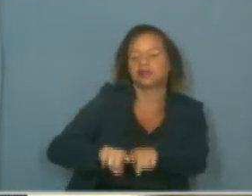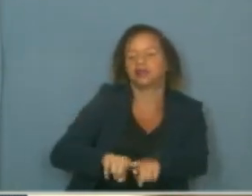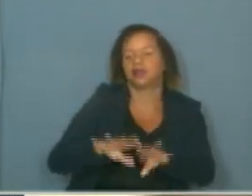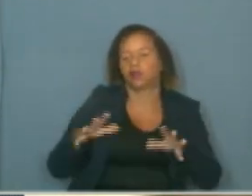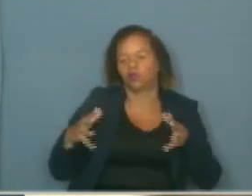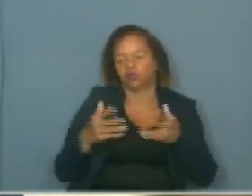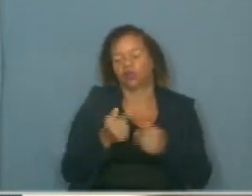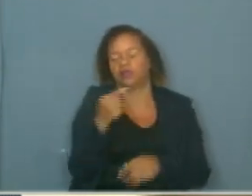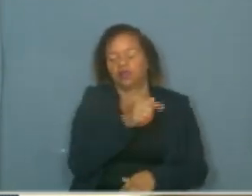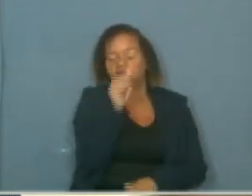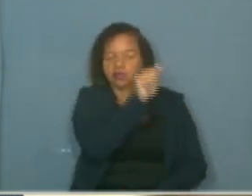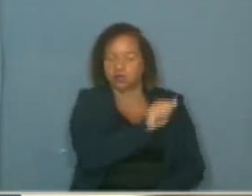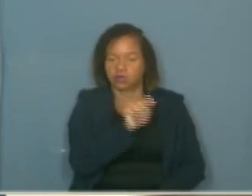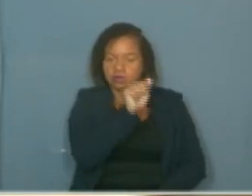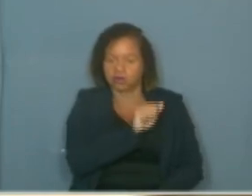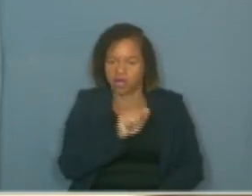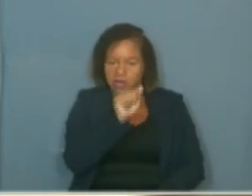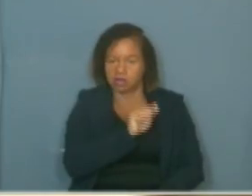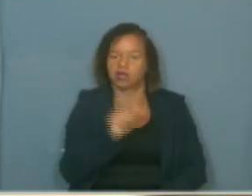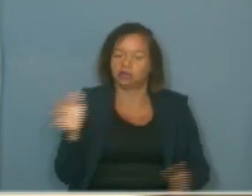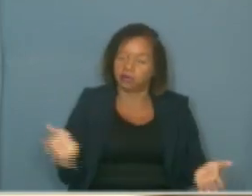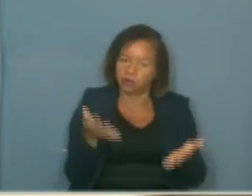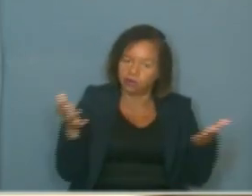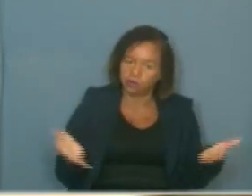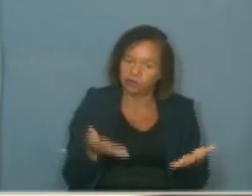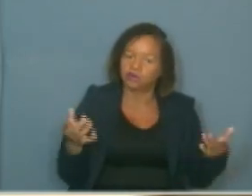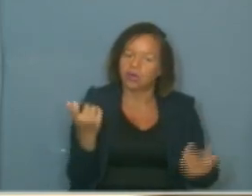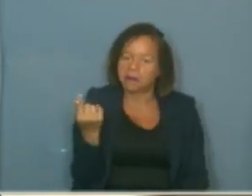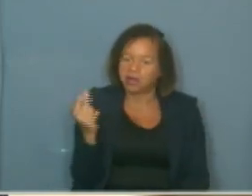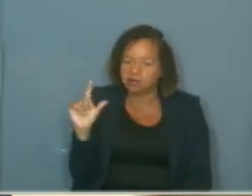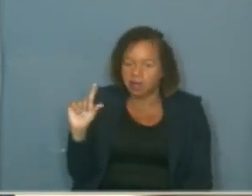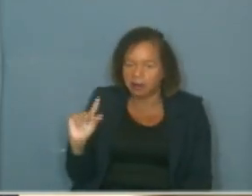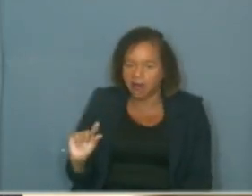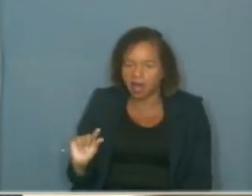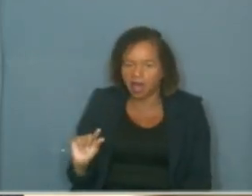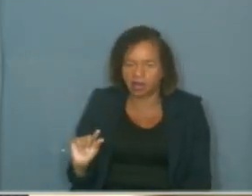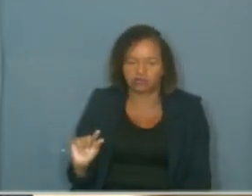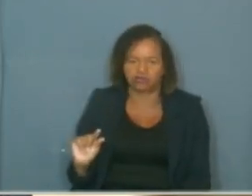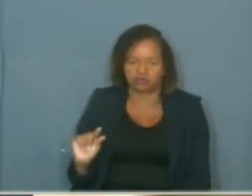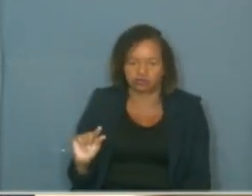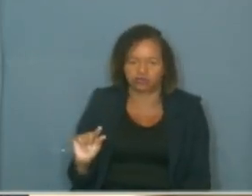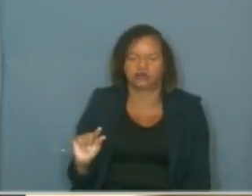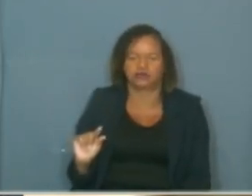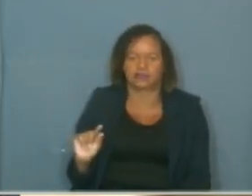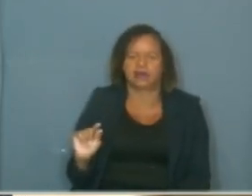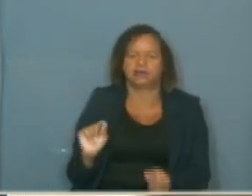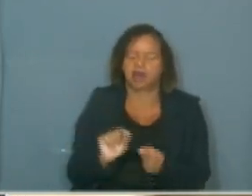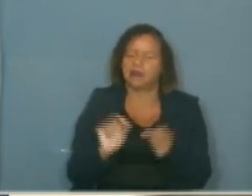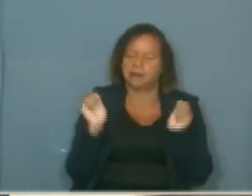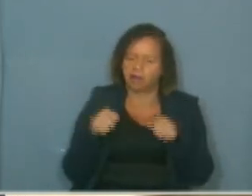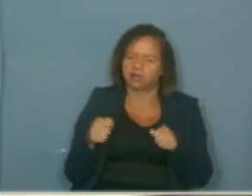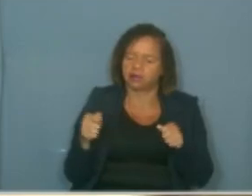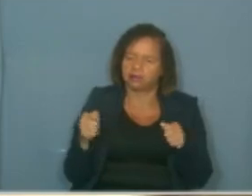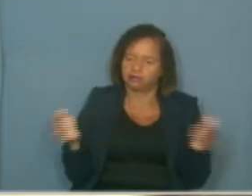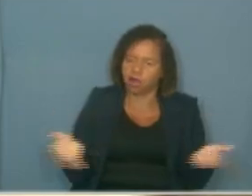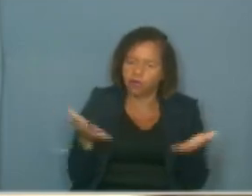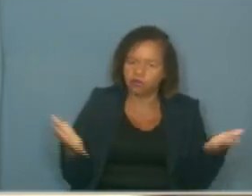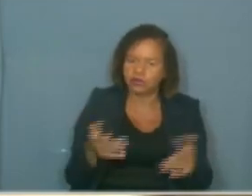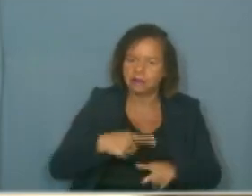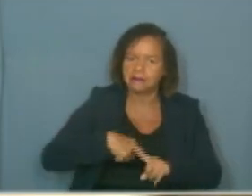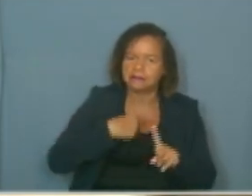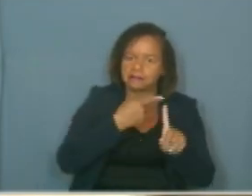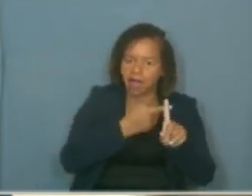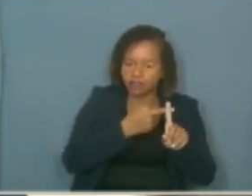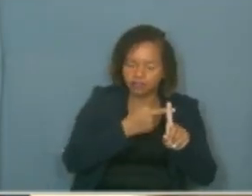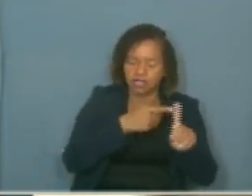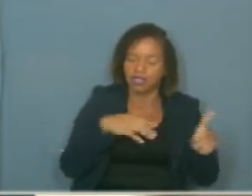todas essas associações que produzem medicamento a um preço mais baixo, oxalá, inclusive, fazendo com que elas possam produzir mais. Em